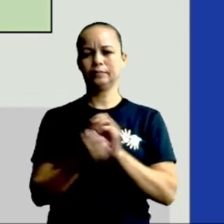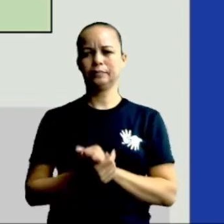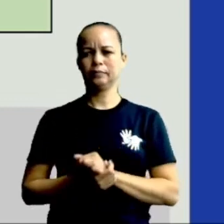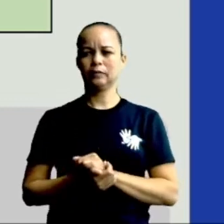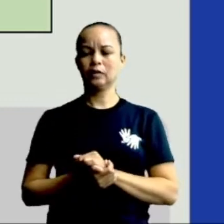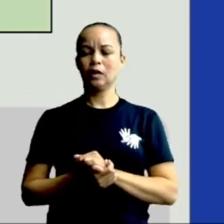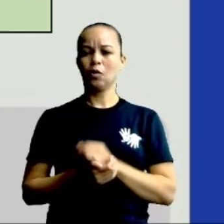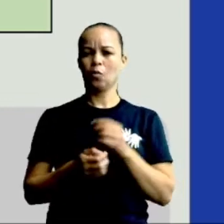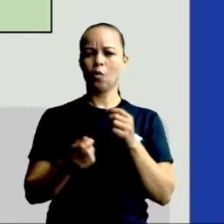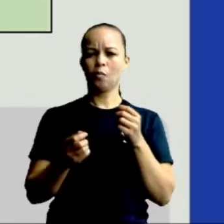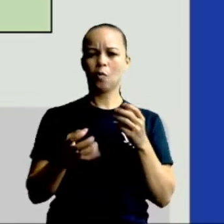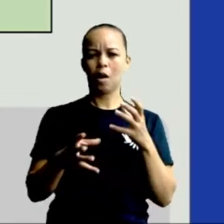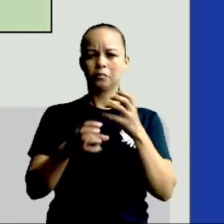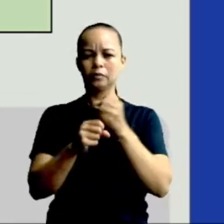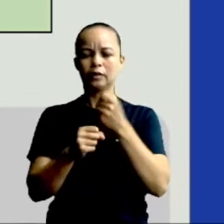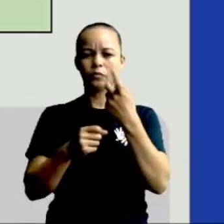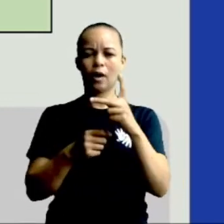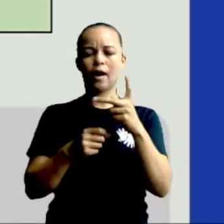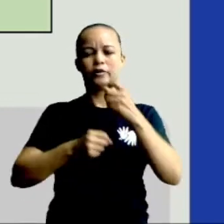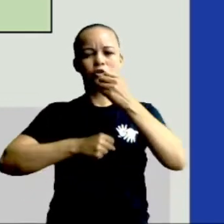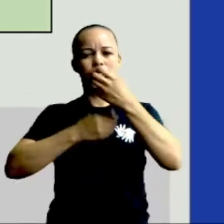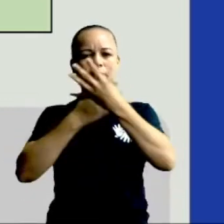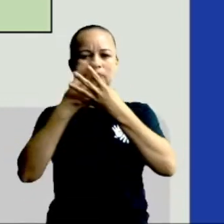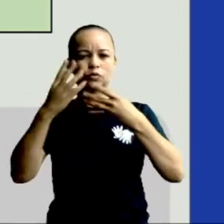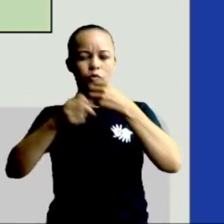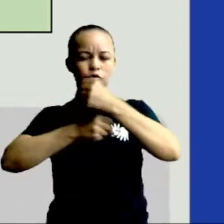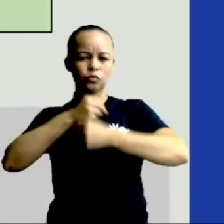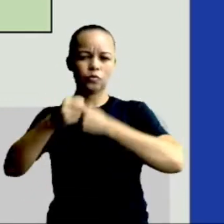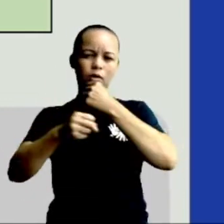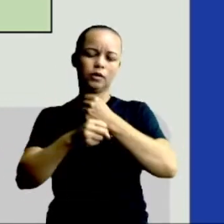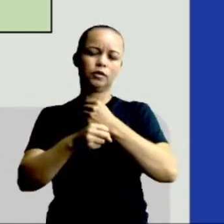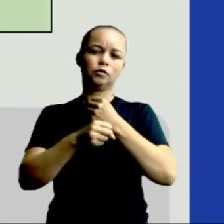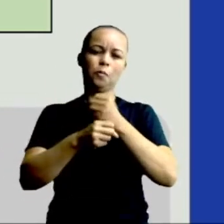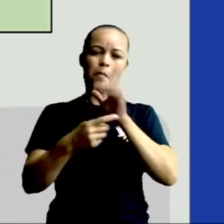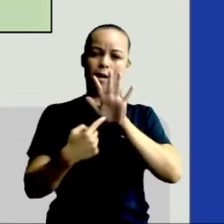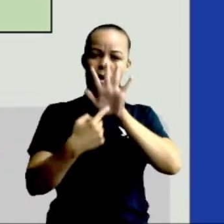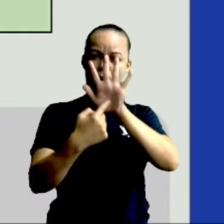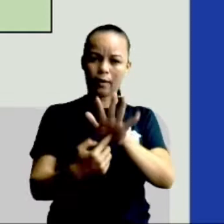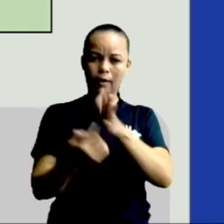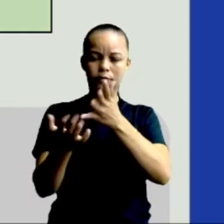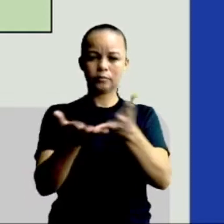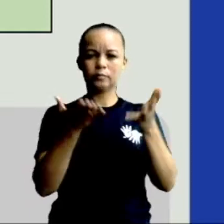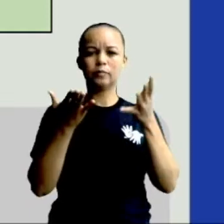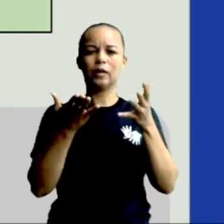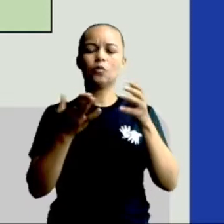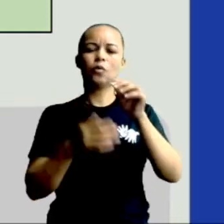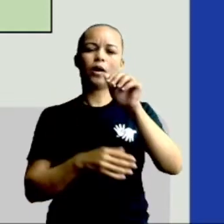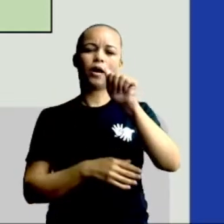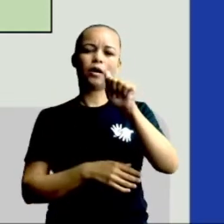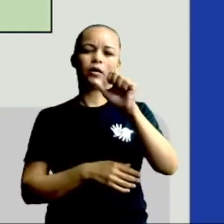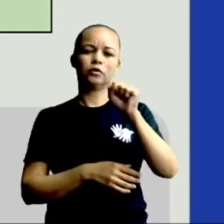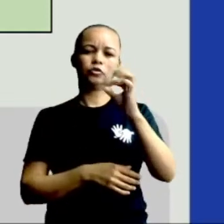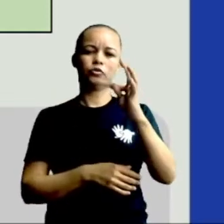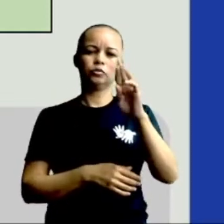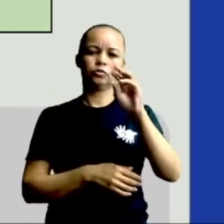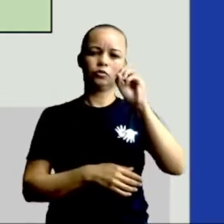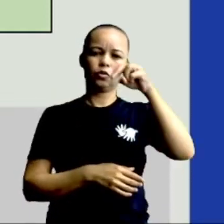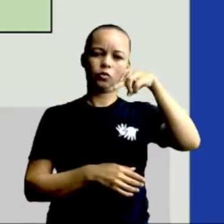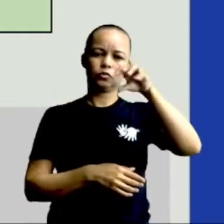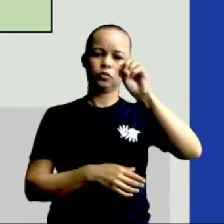Como resultado, as estações do ano marcadas pelos fenômenos astronômicos conhecidos